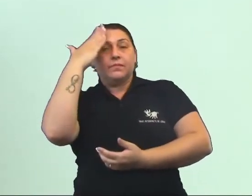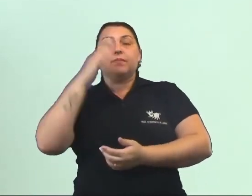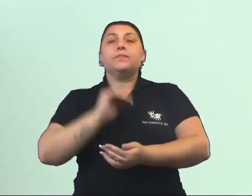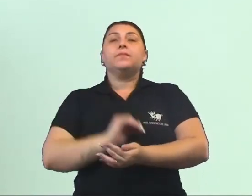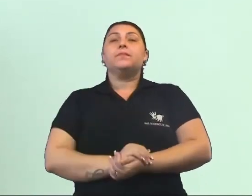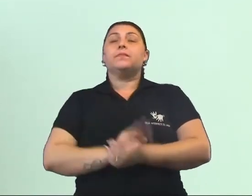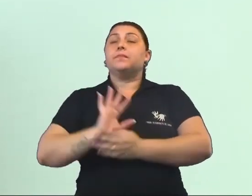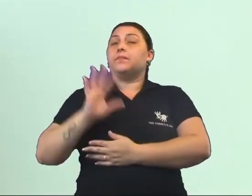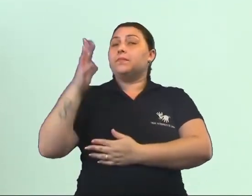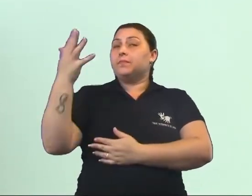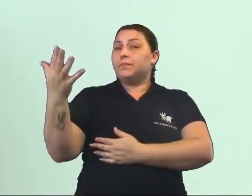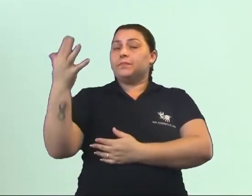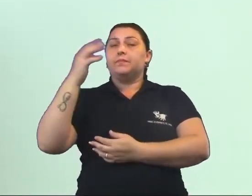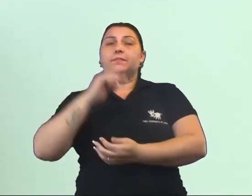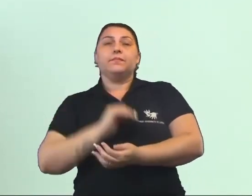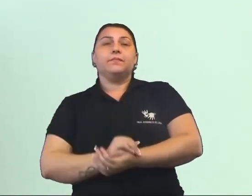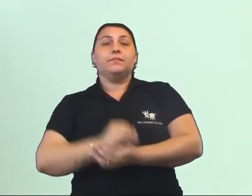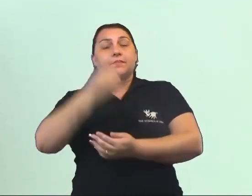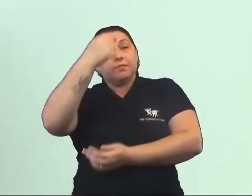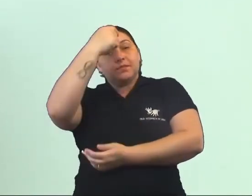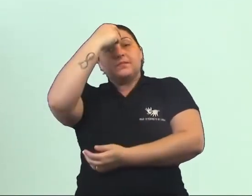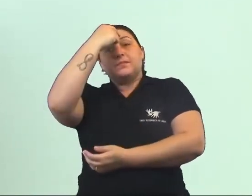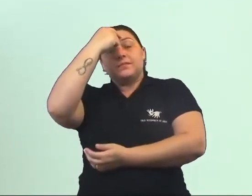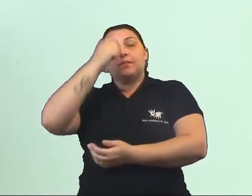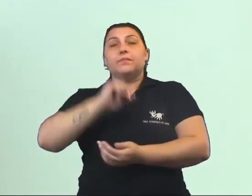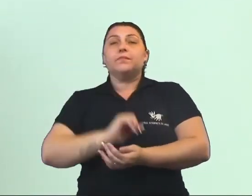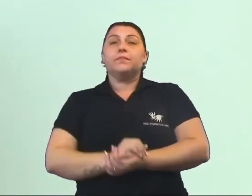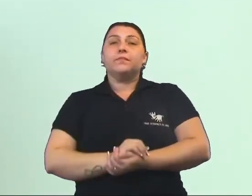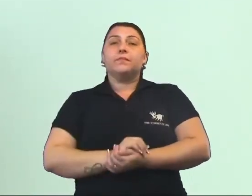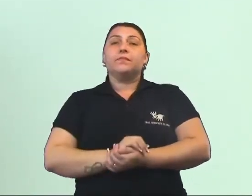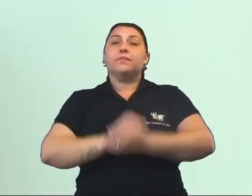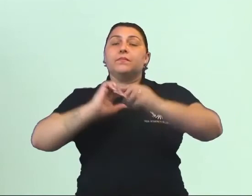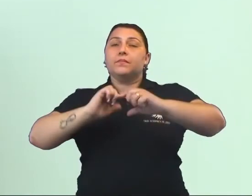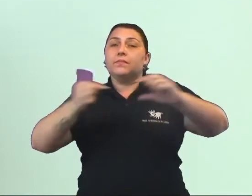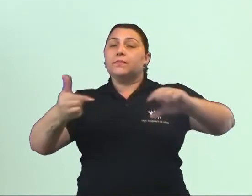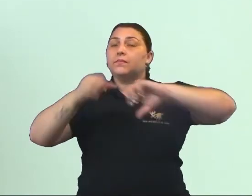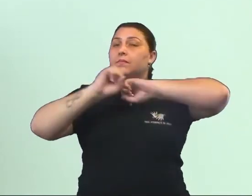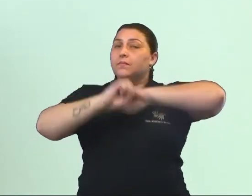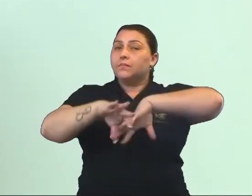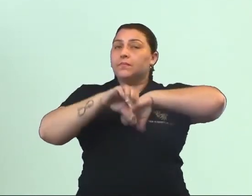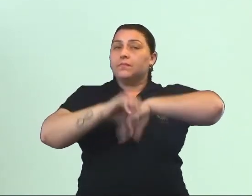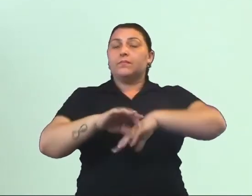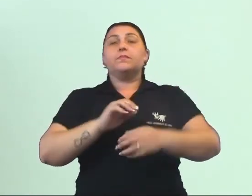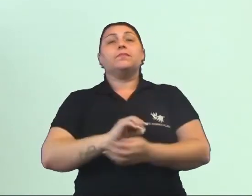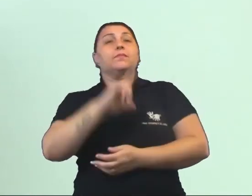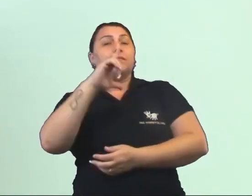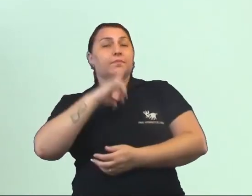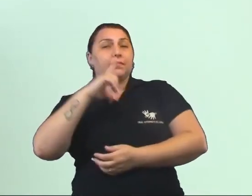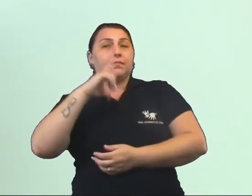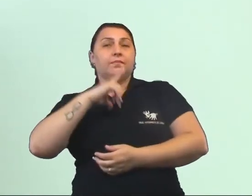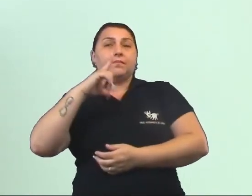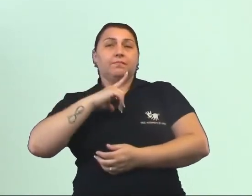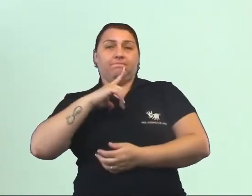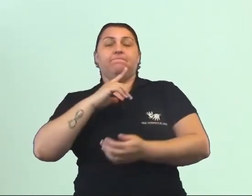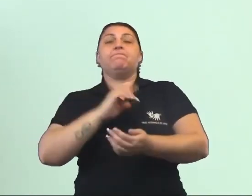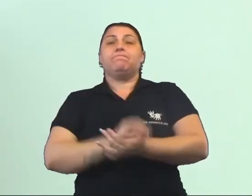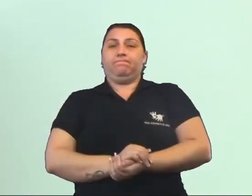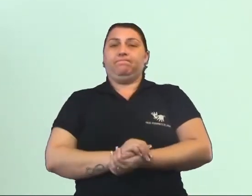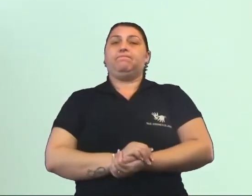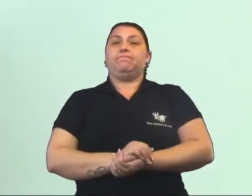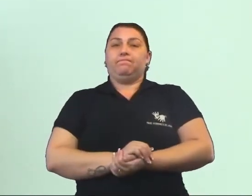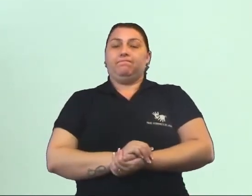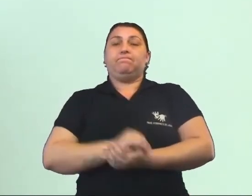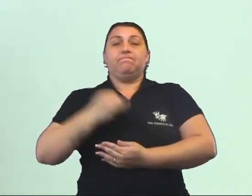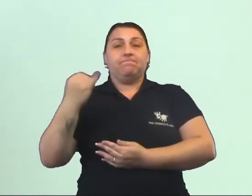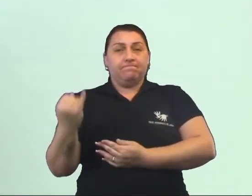que acontecimentos, memórias, doutrinas, elas têm um ponto comum e são